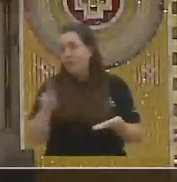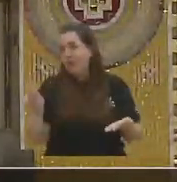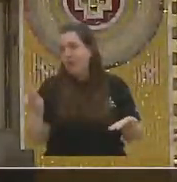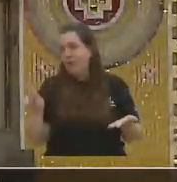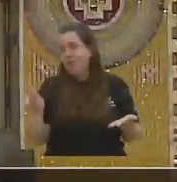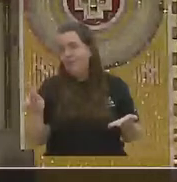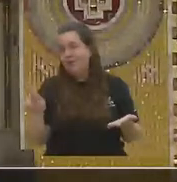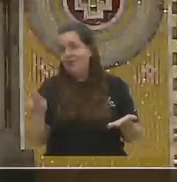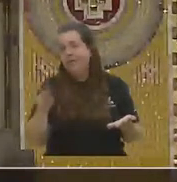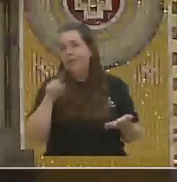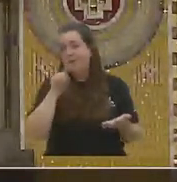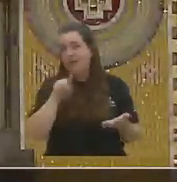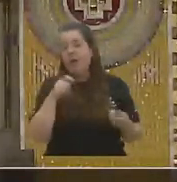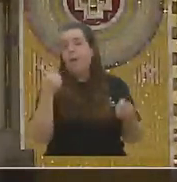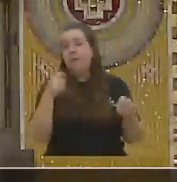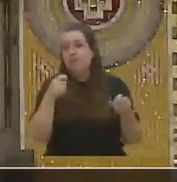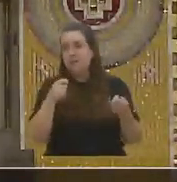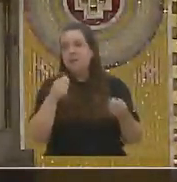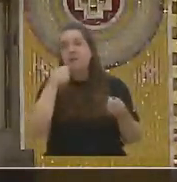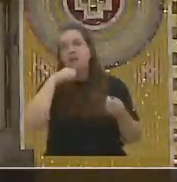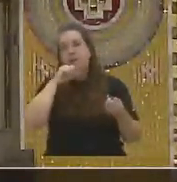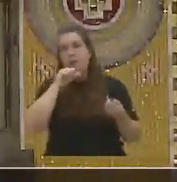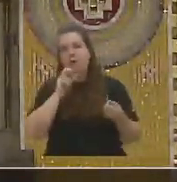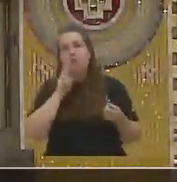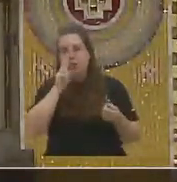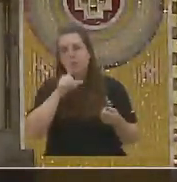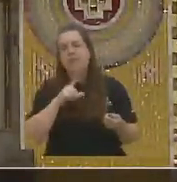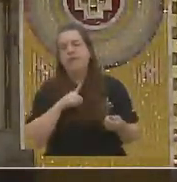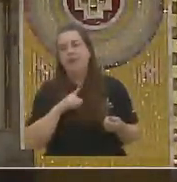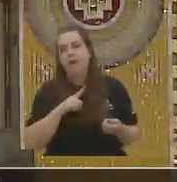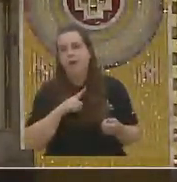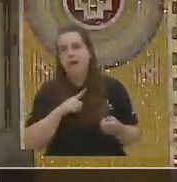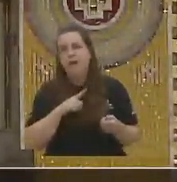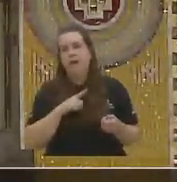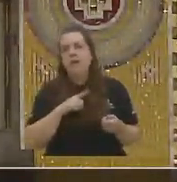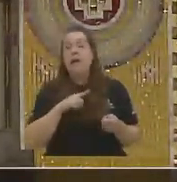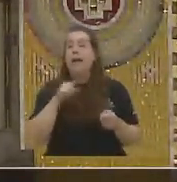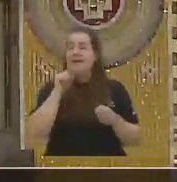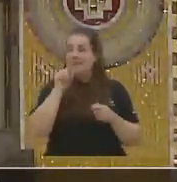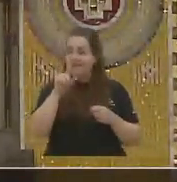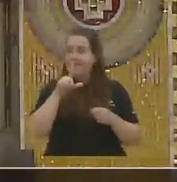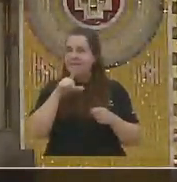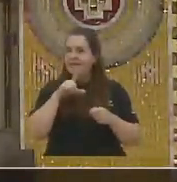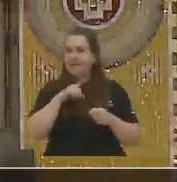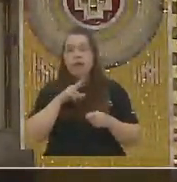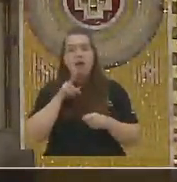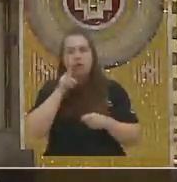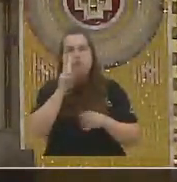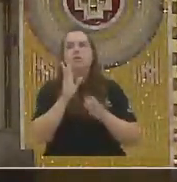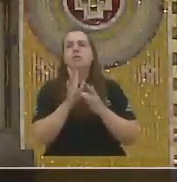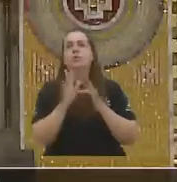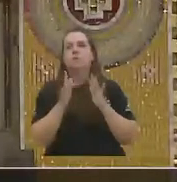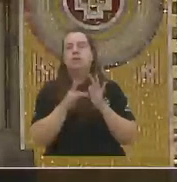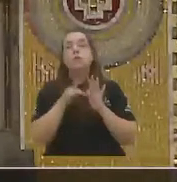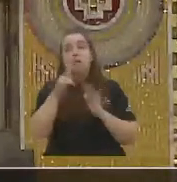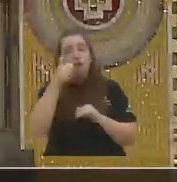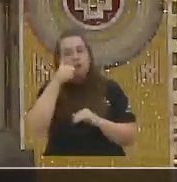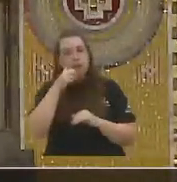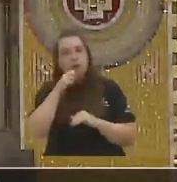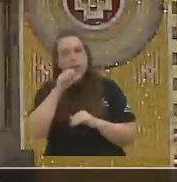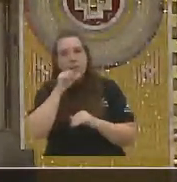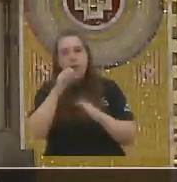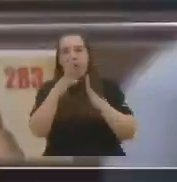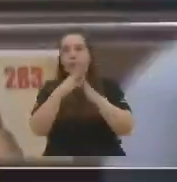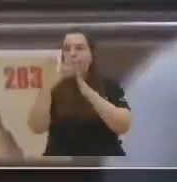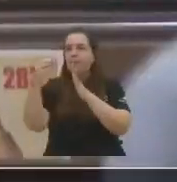e demanda da mãe força, vitalidade, ali está a força de Jesus. Esta mãe se assemelha